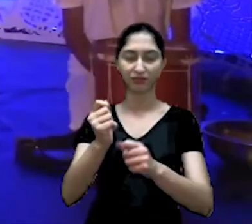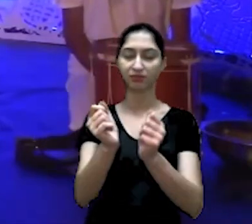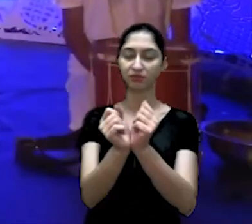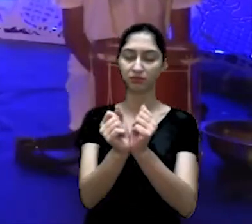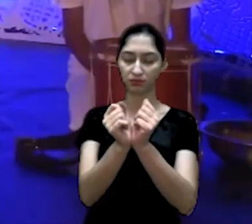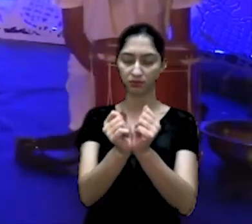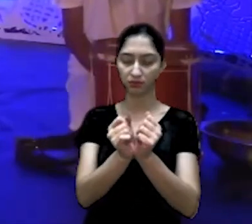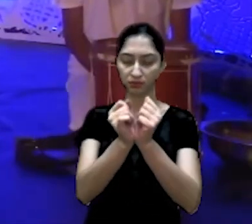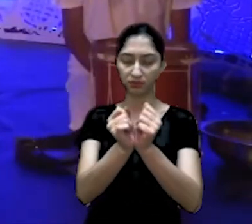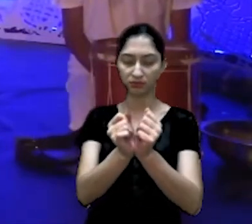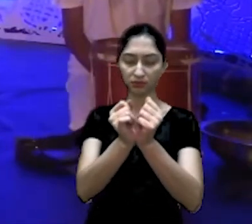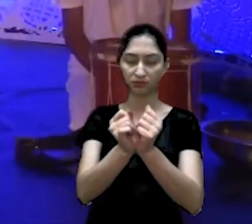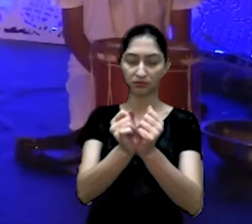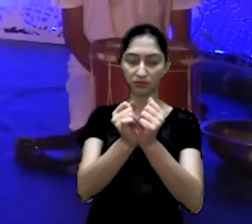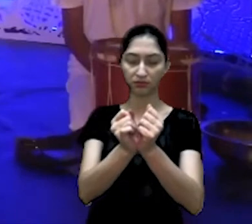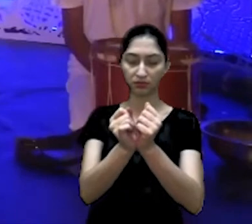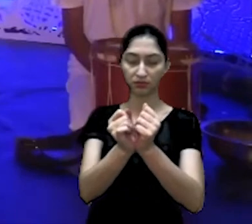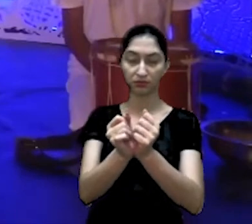Quero ver.